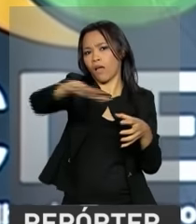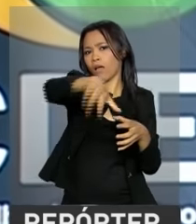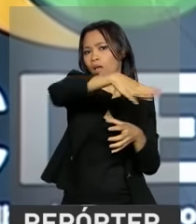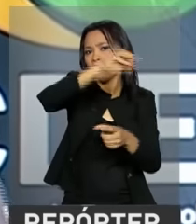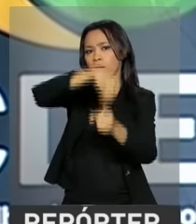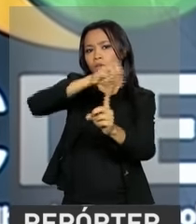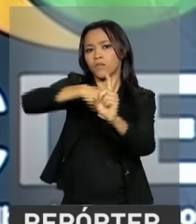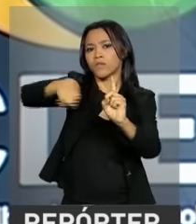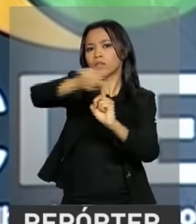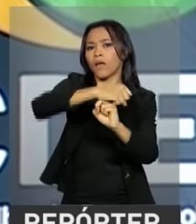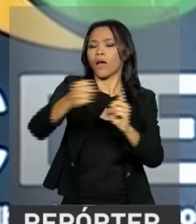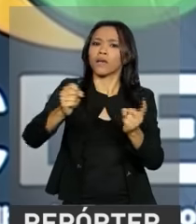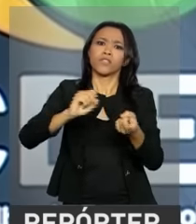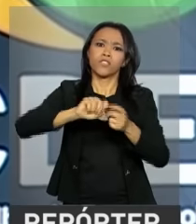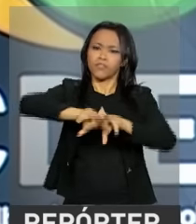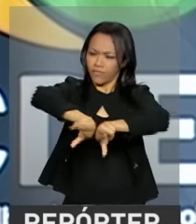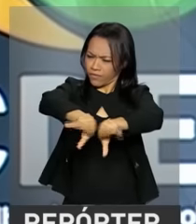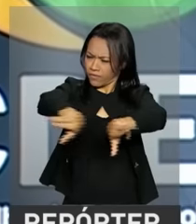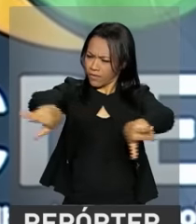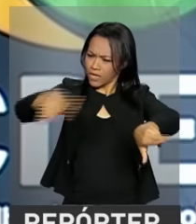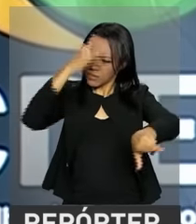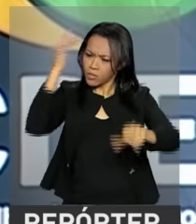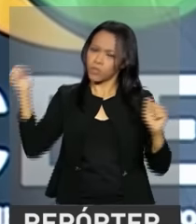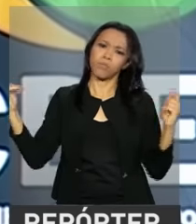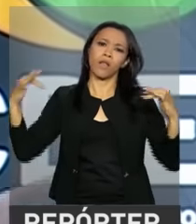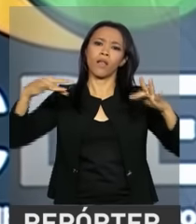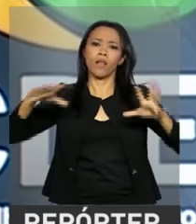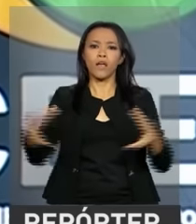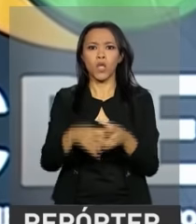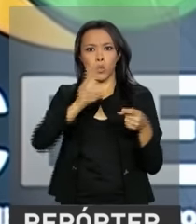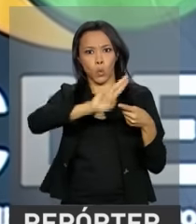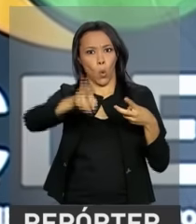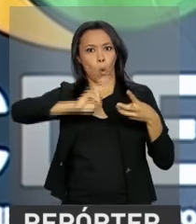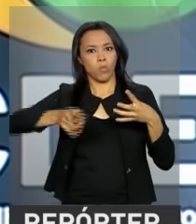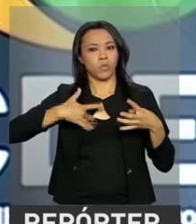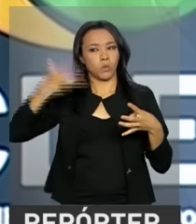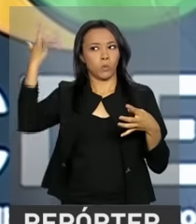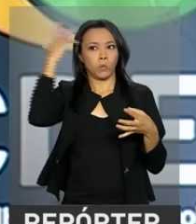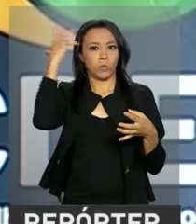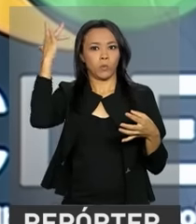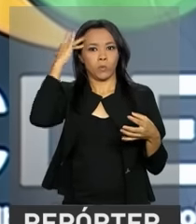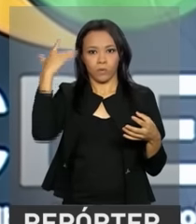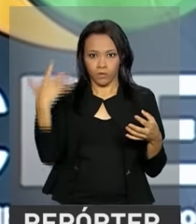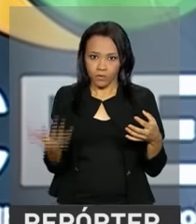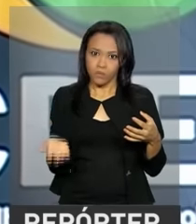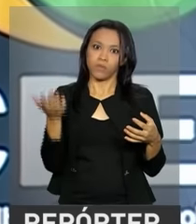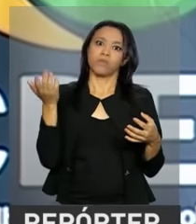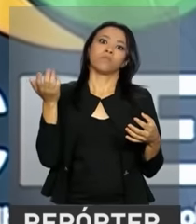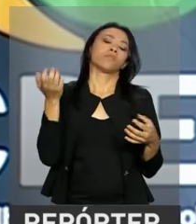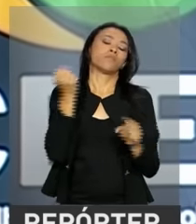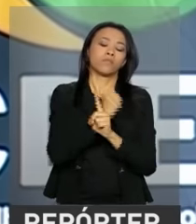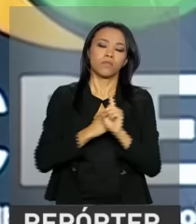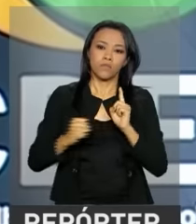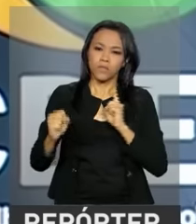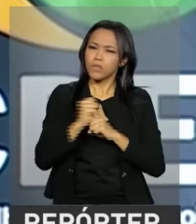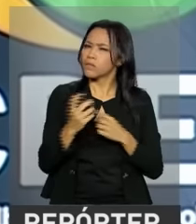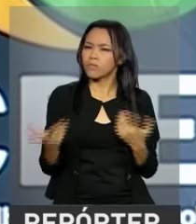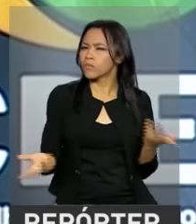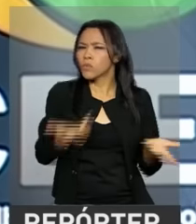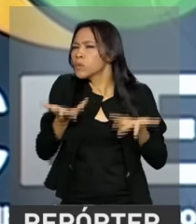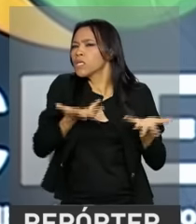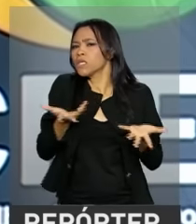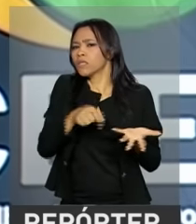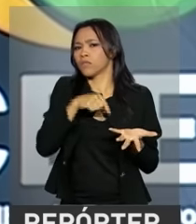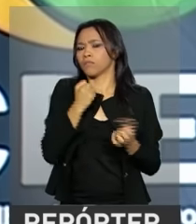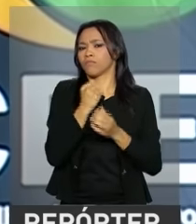sociedade, é uma pluralidade grande, são nomes, reconhecidos, né, na sociedade. Que contribuição